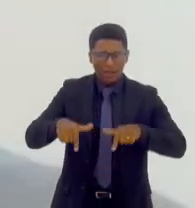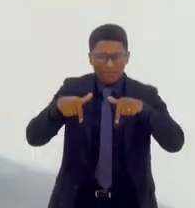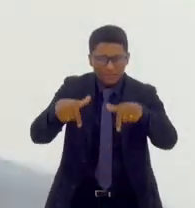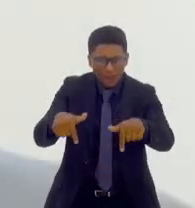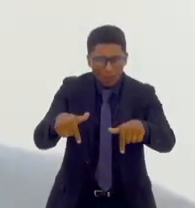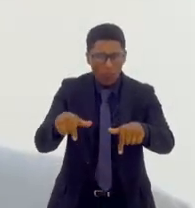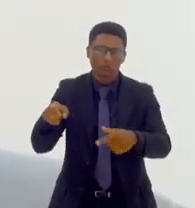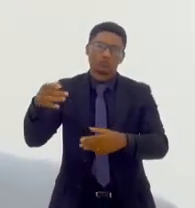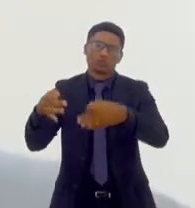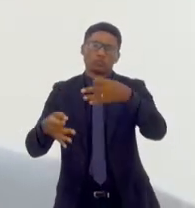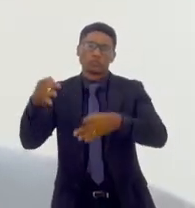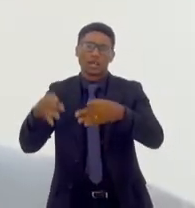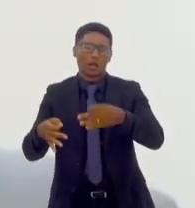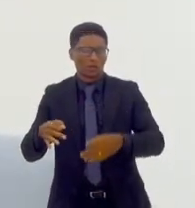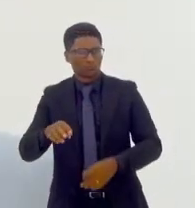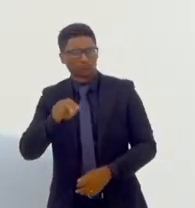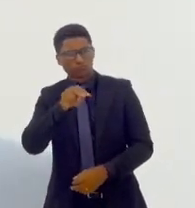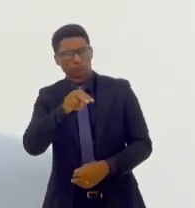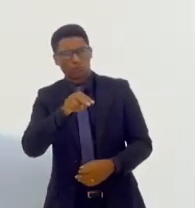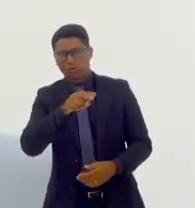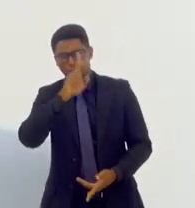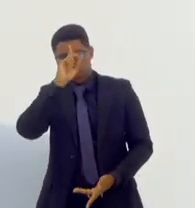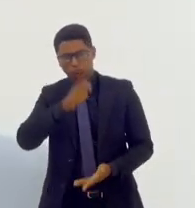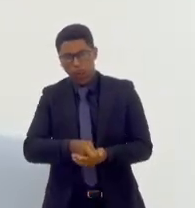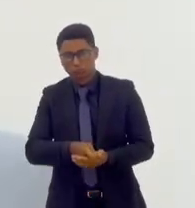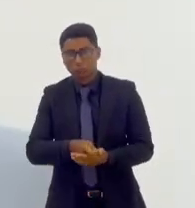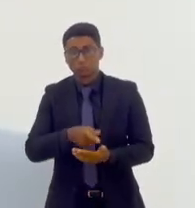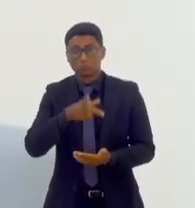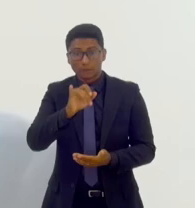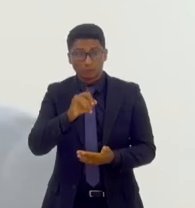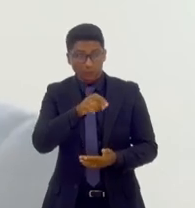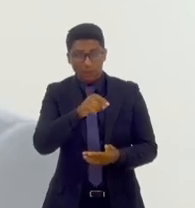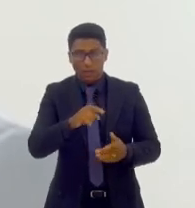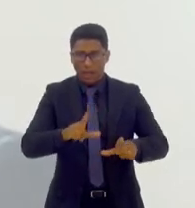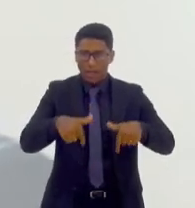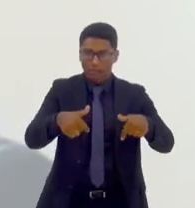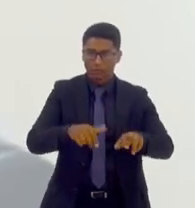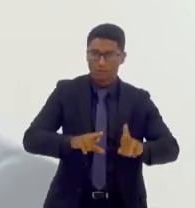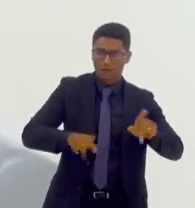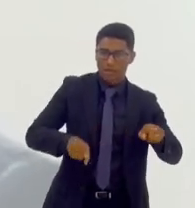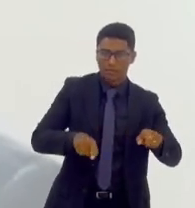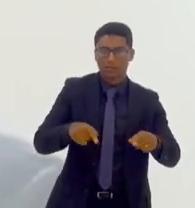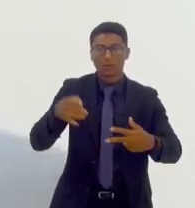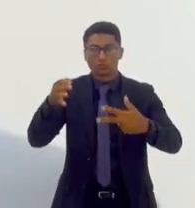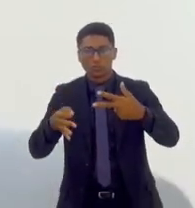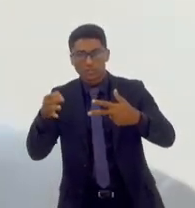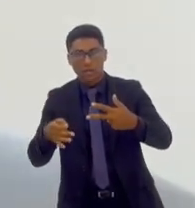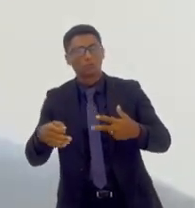judiciário entende dessa forma. Se fizer aquilo, o judiciário entende